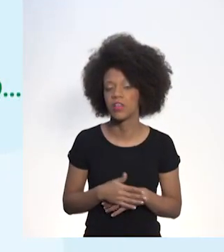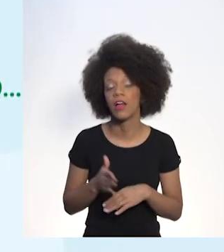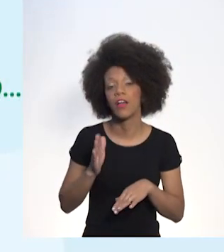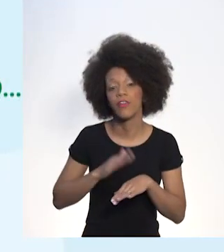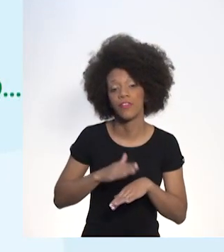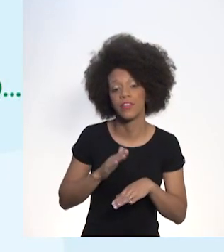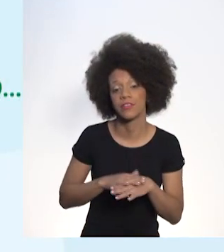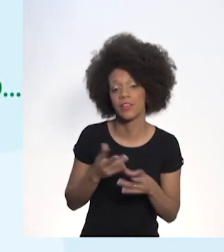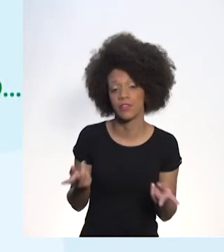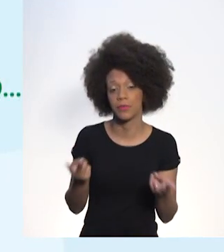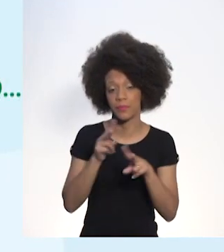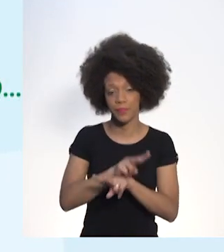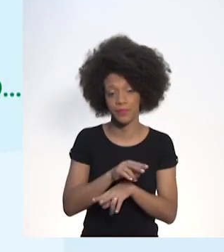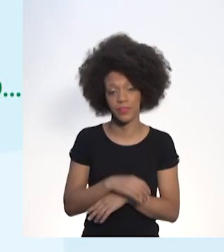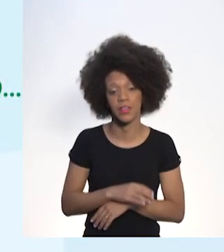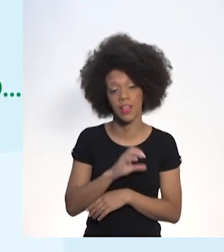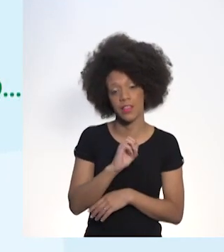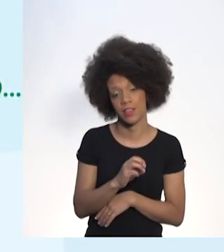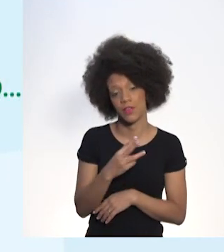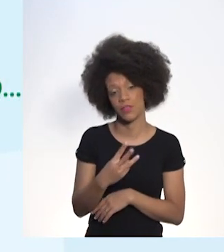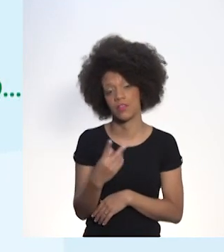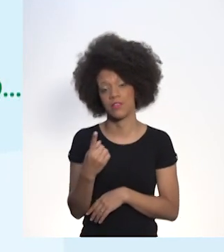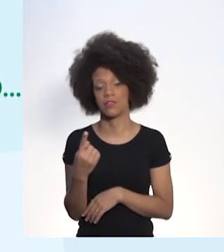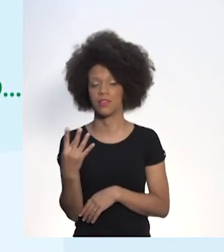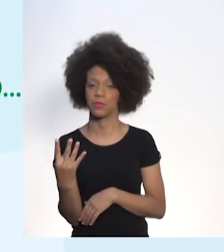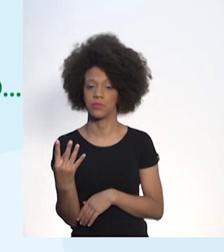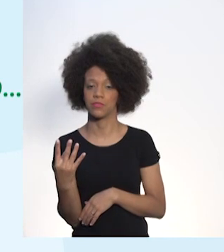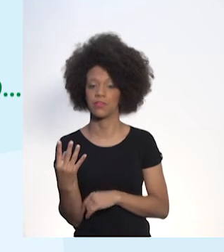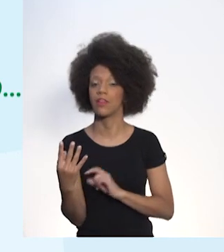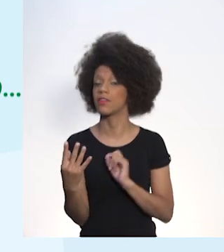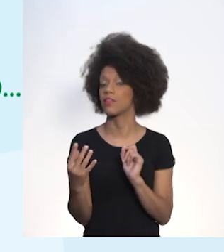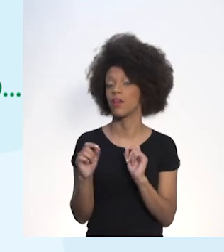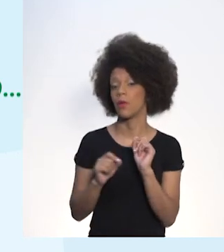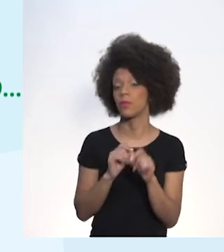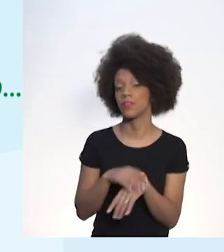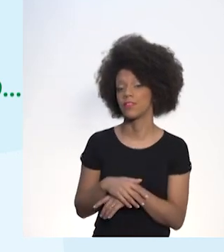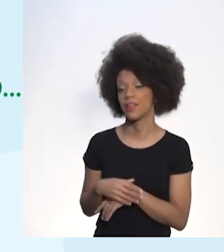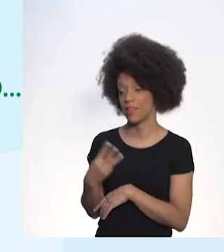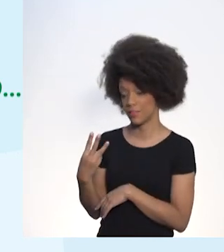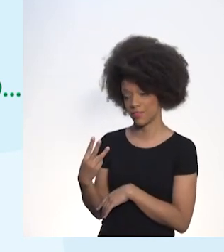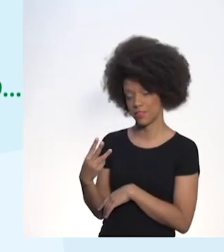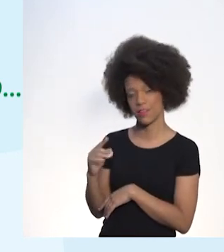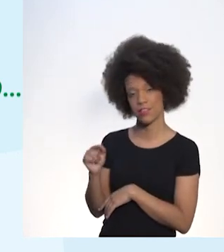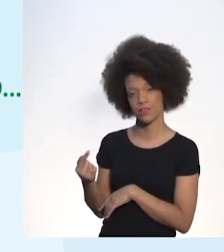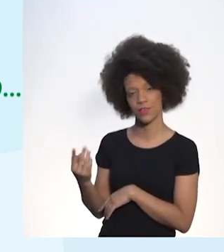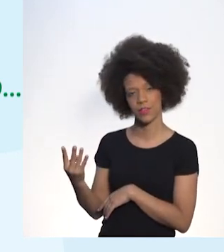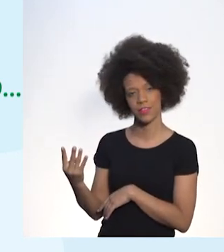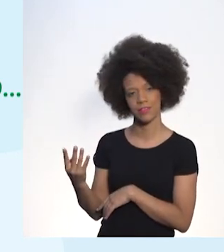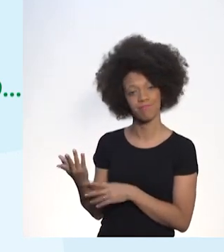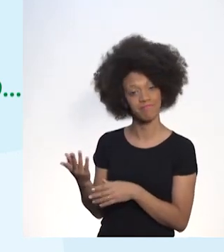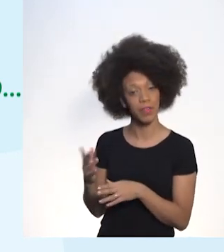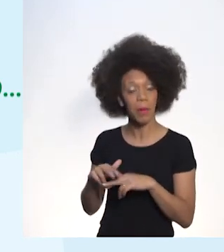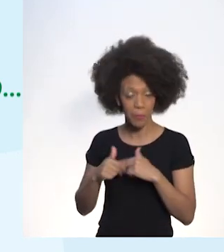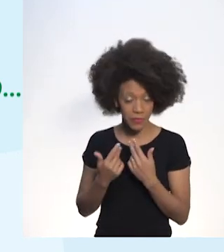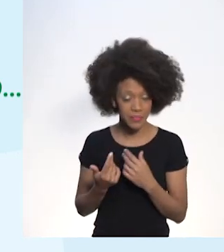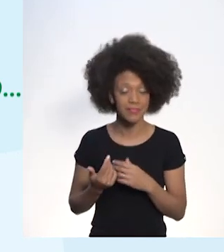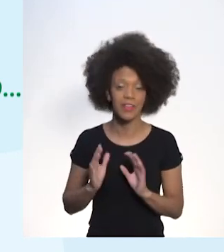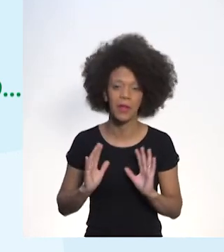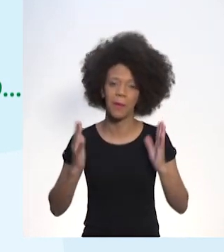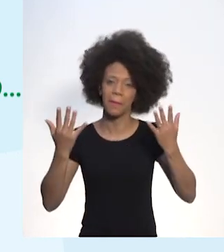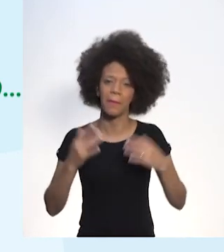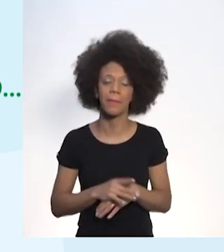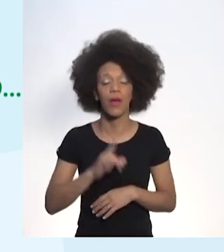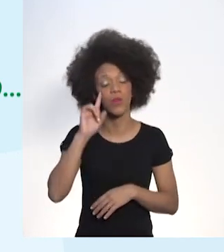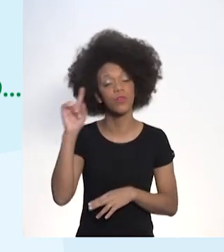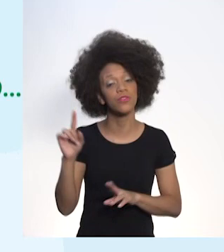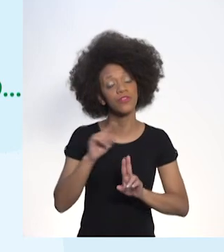ao contrário, fica 0314, né? Que é aqui, ó, 314, né? Por isso que eles comemoram o dia do Pi. Pro